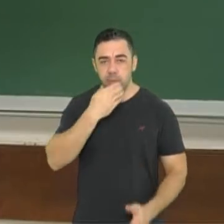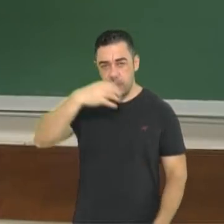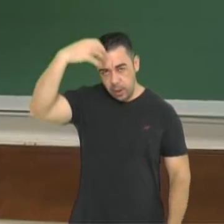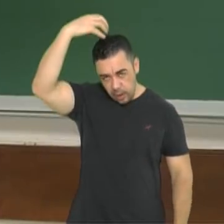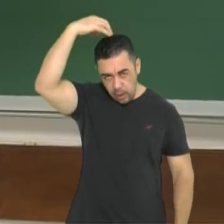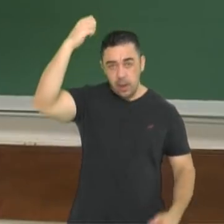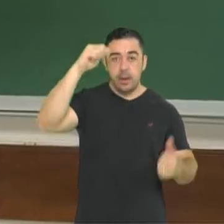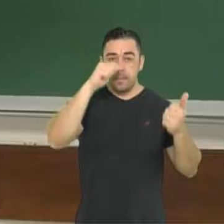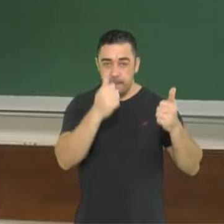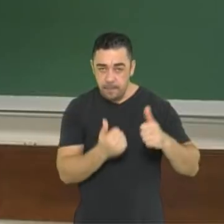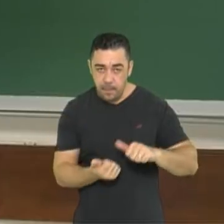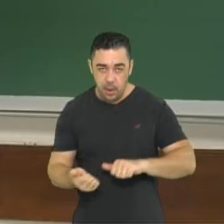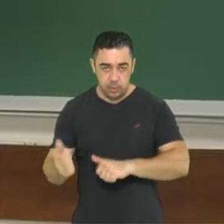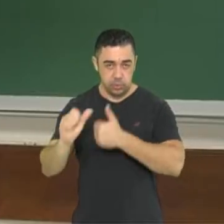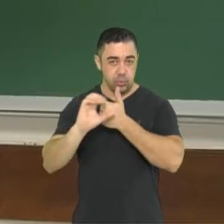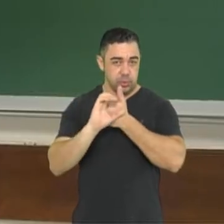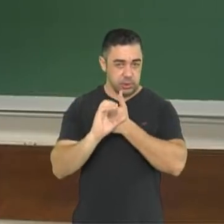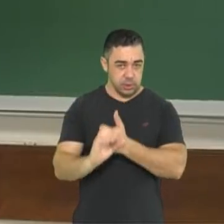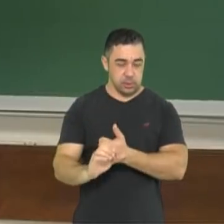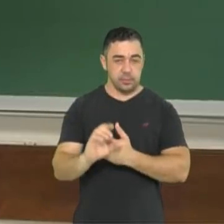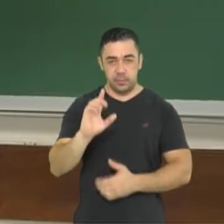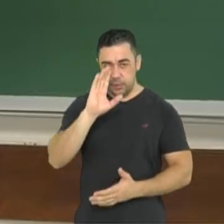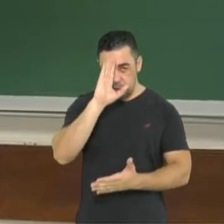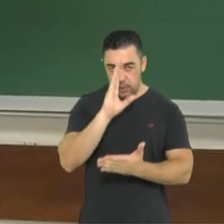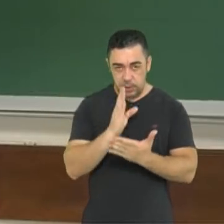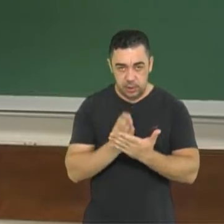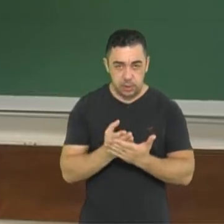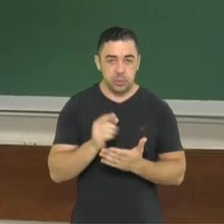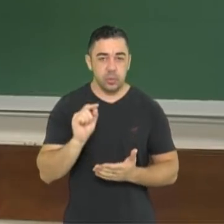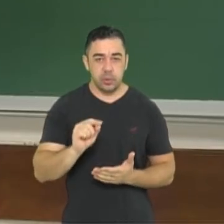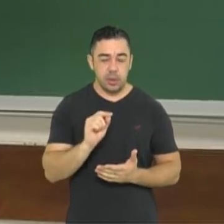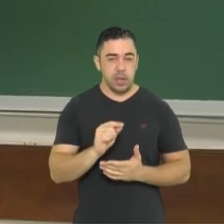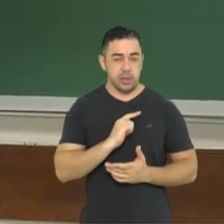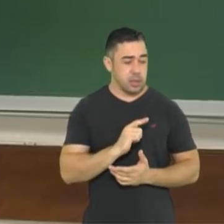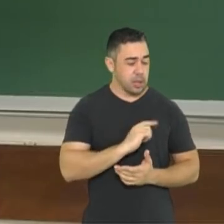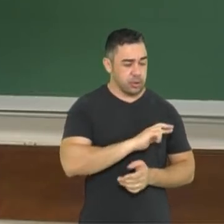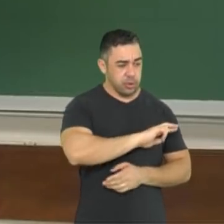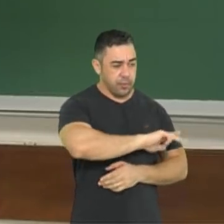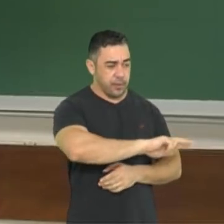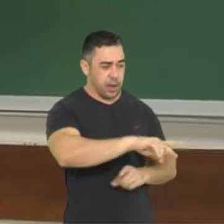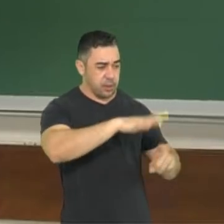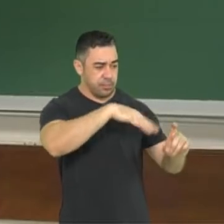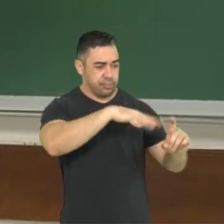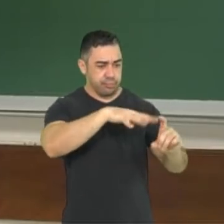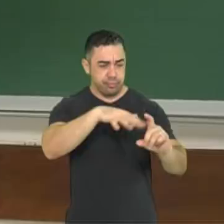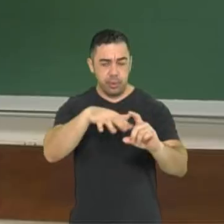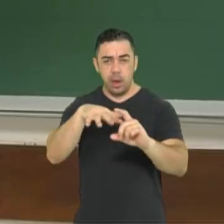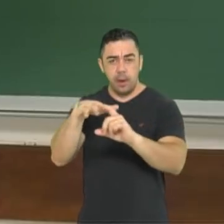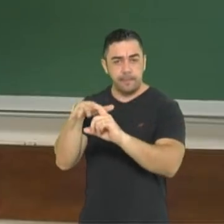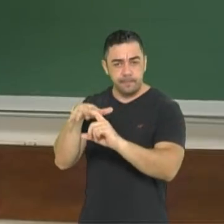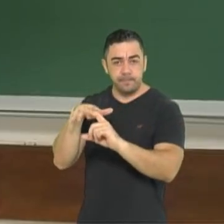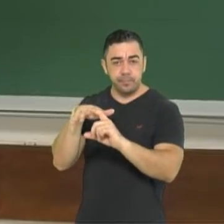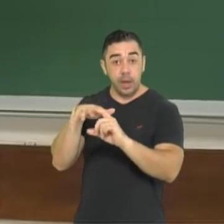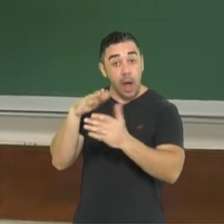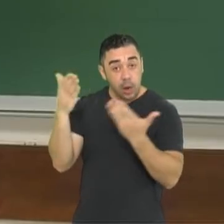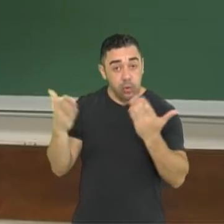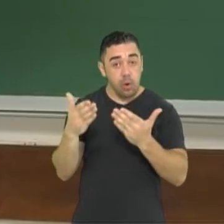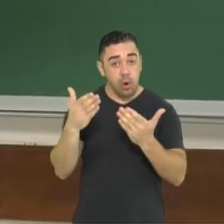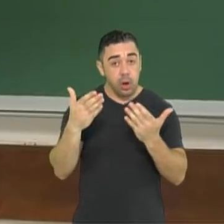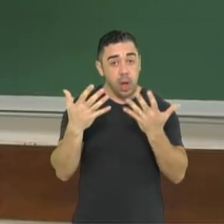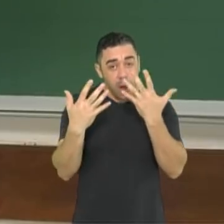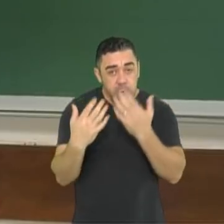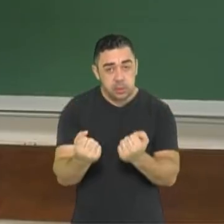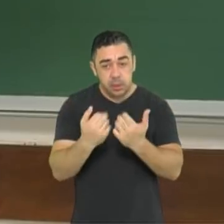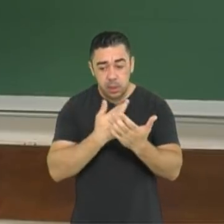um rei franco que acredita numa mitologia, num panteão de deuses, germânicos. Como